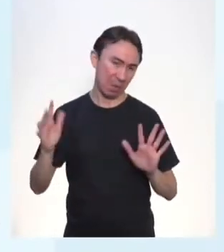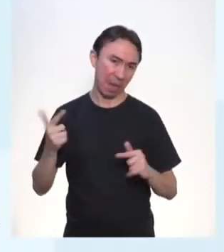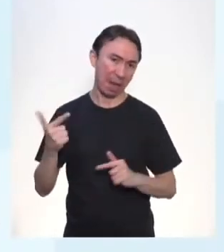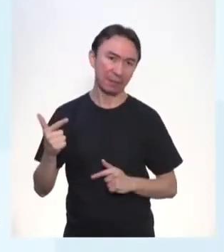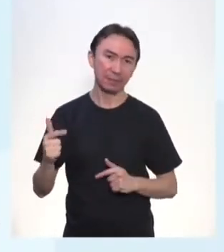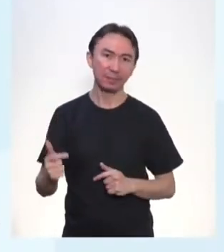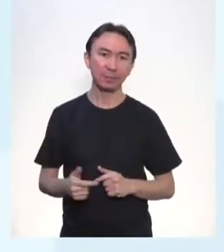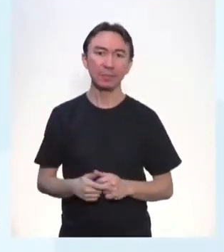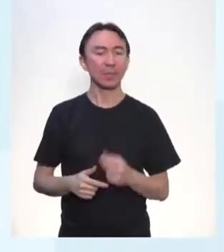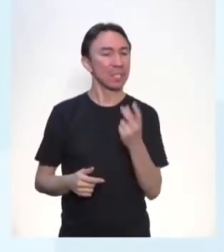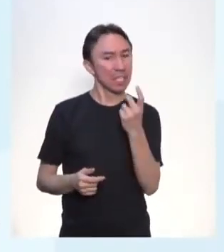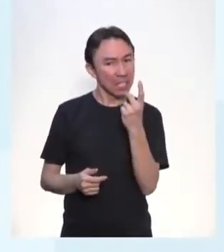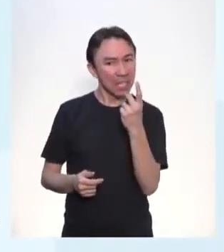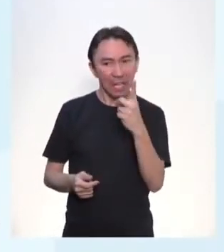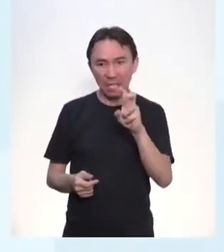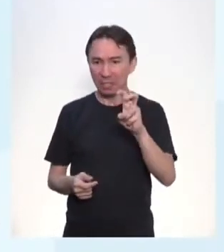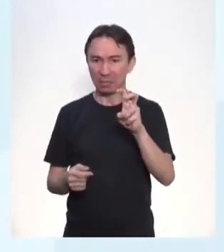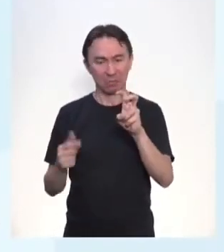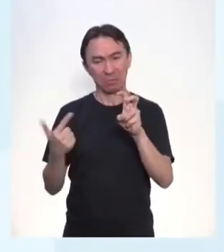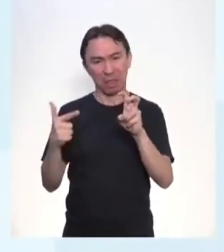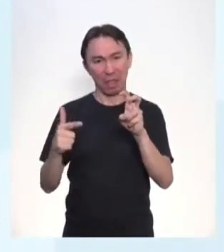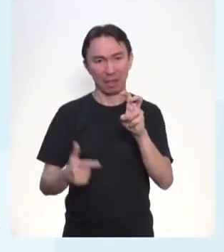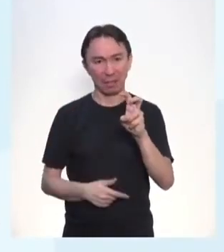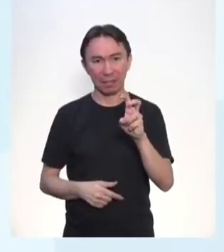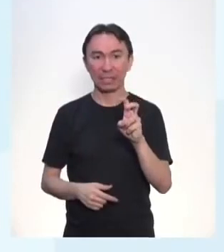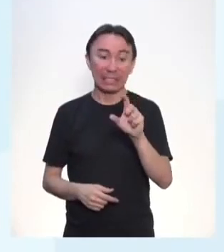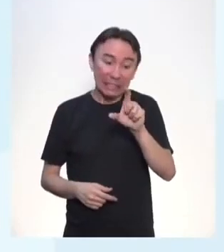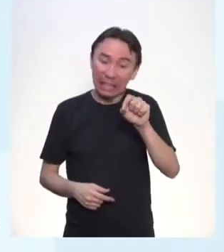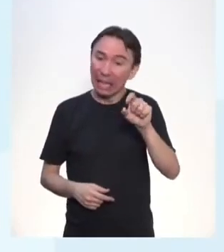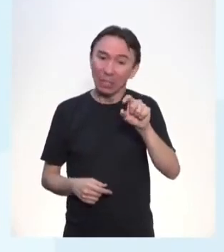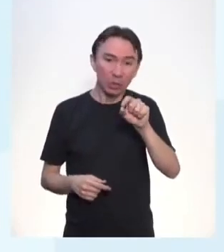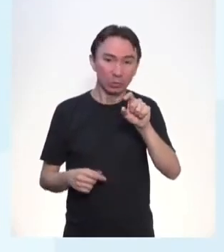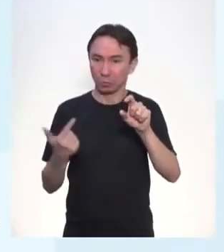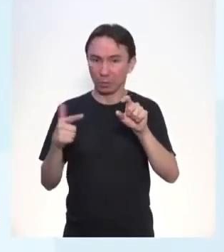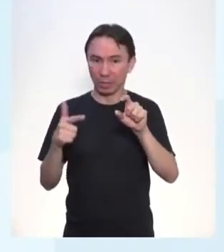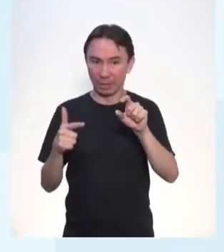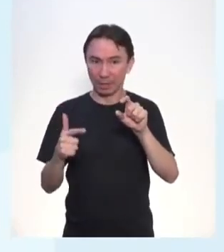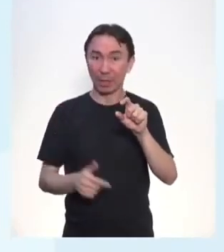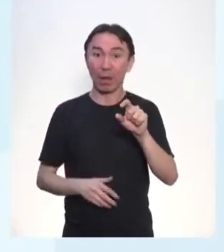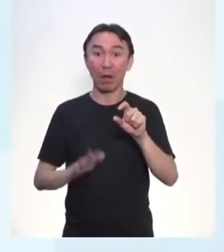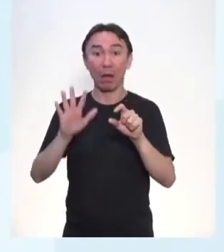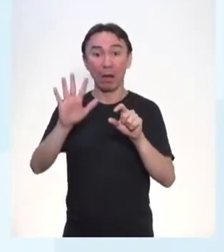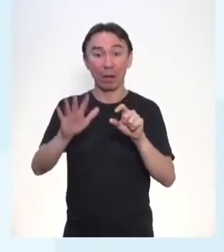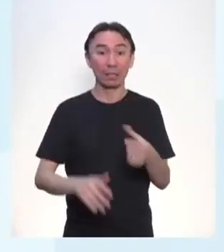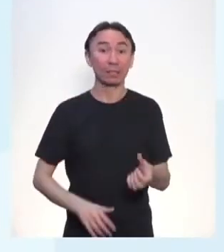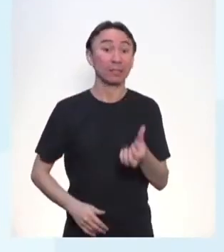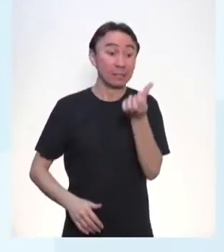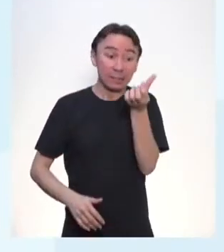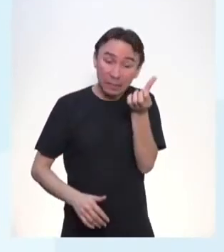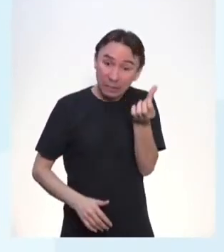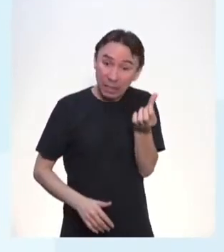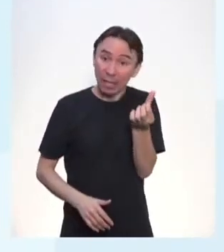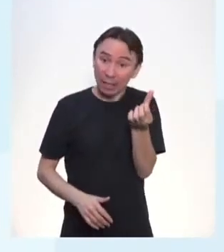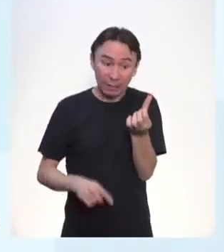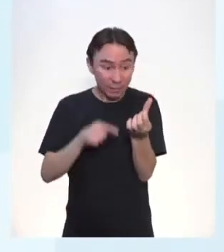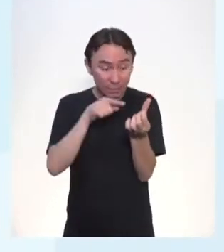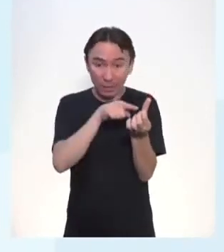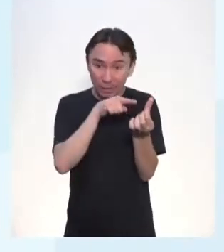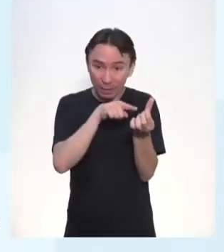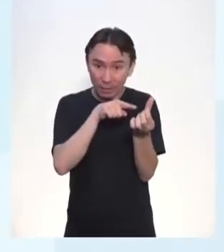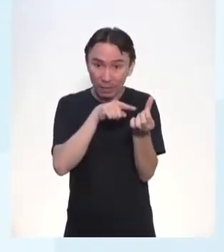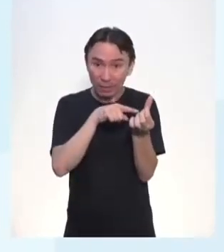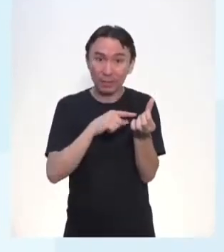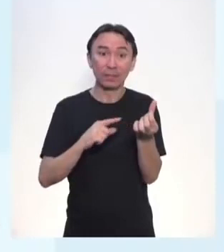12. Também o 15 não tem e não tem o 10. O 6 aí, se eu observar, ó, o 6